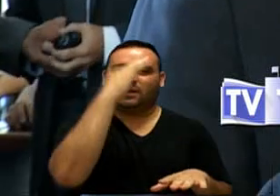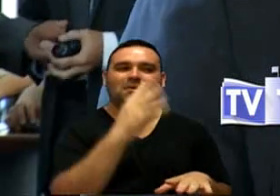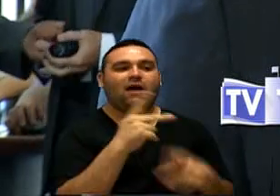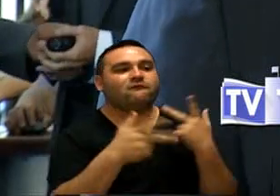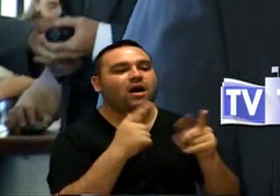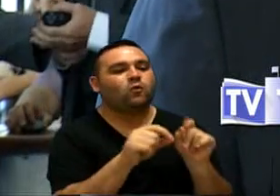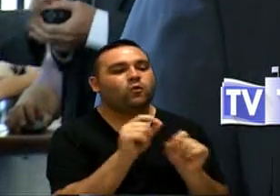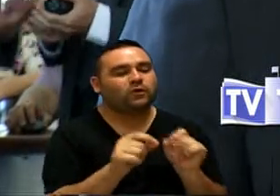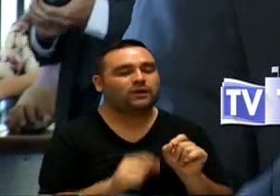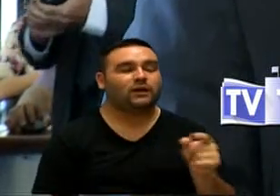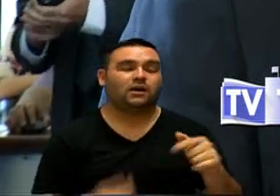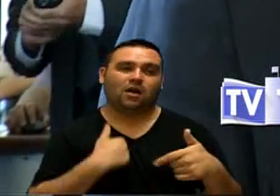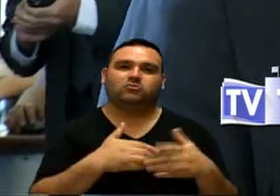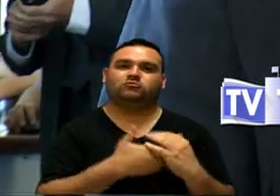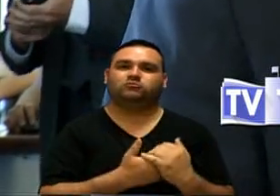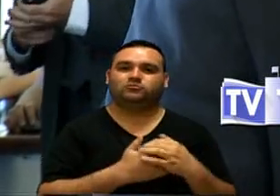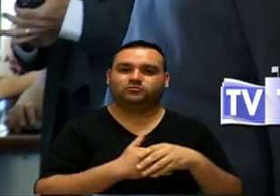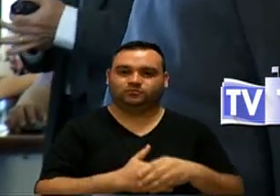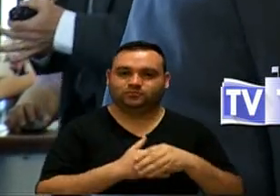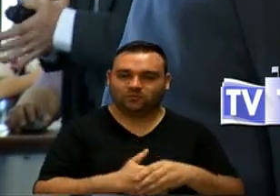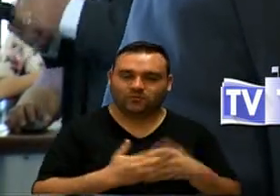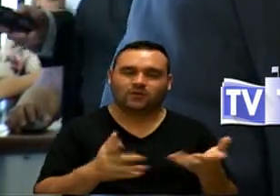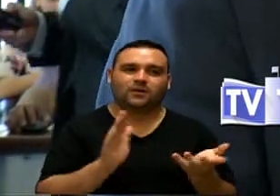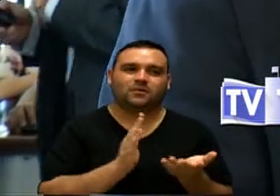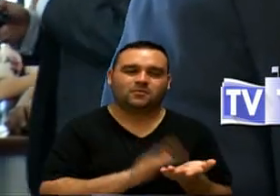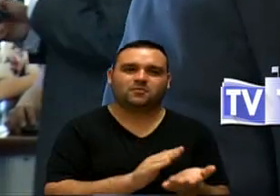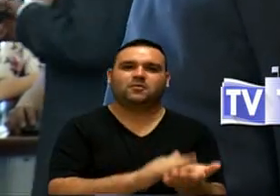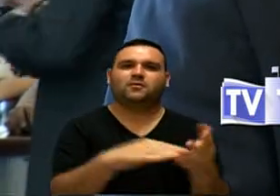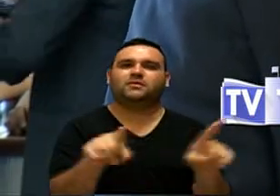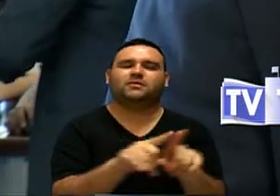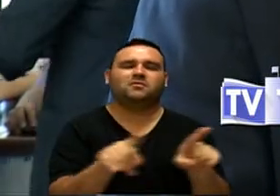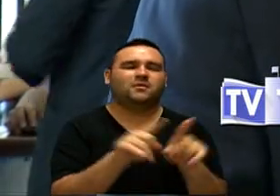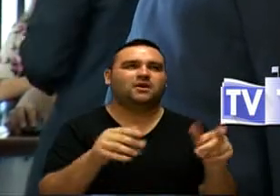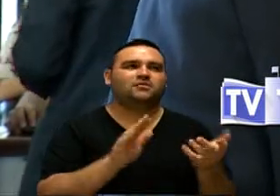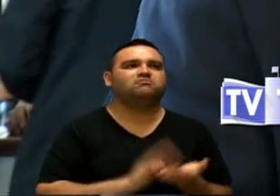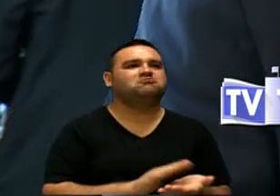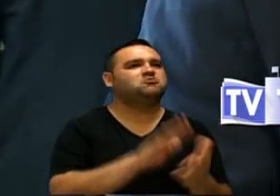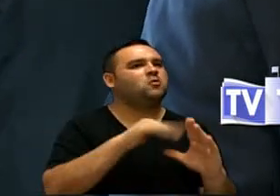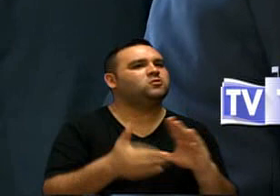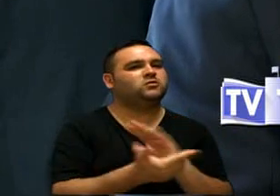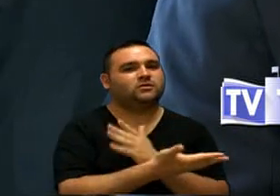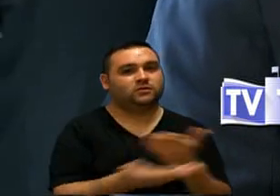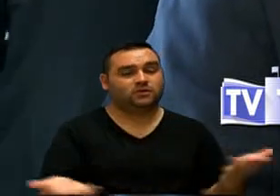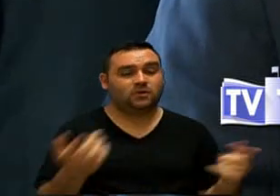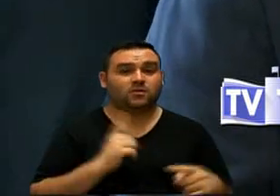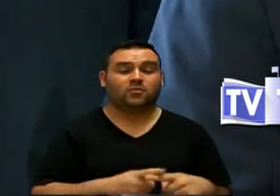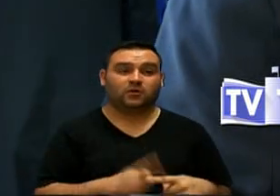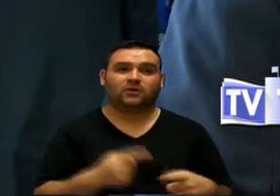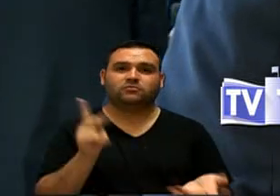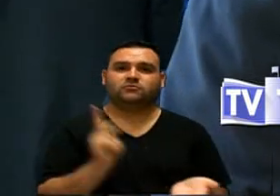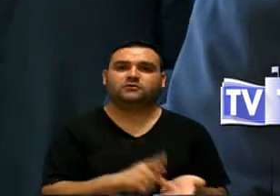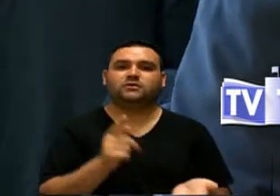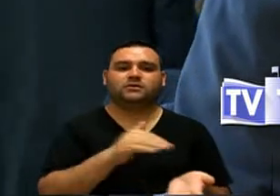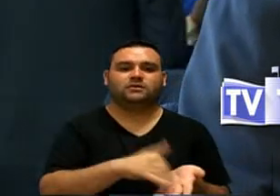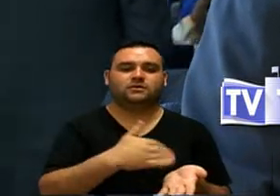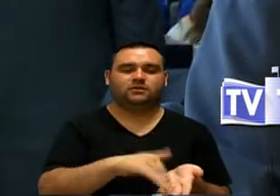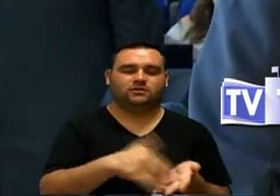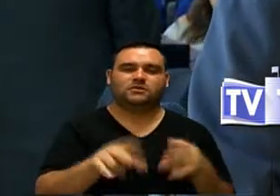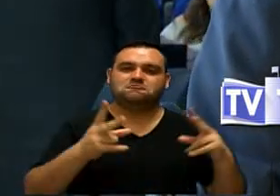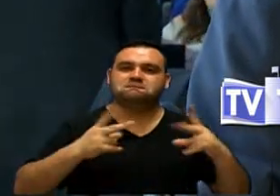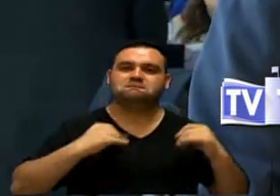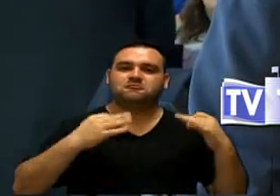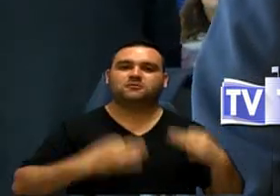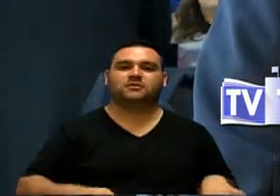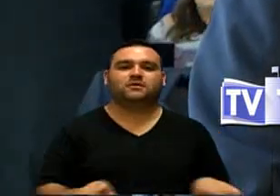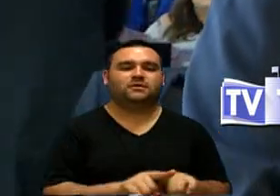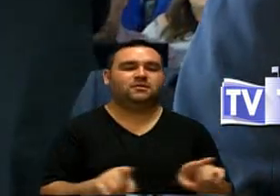fala. Meus cumprimentos, obrigado. Os meus parabéns, aqui honro as minhas homenagens públicas à Vossa Excelência, porque de fato é um secretário que merece, e